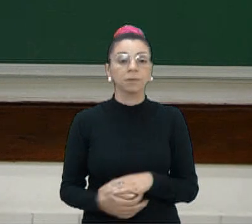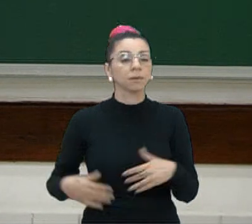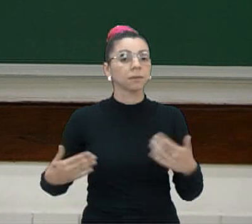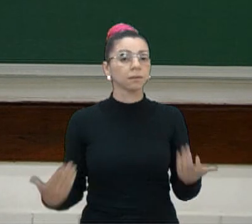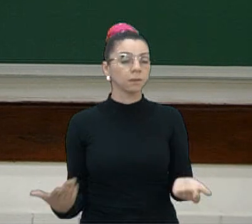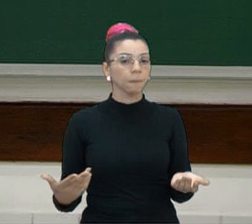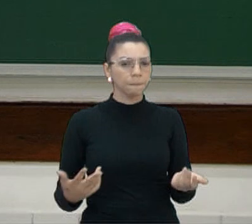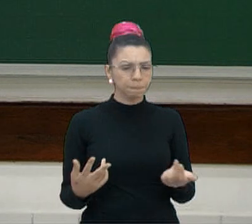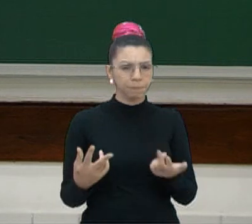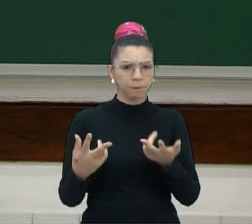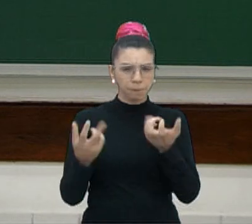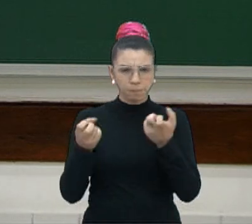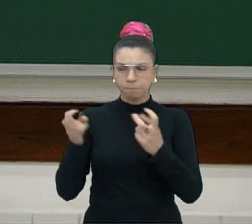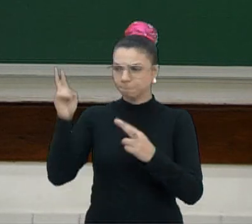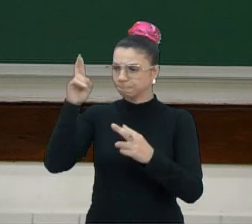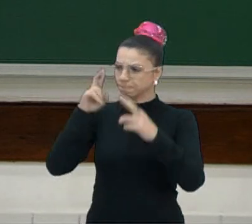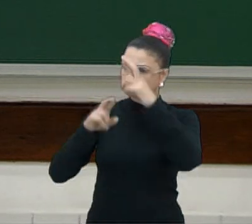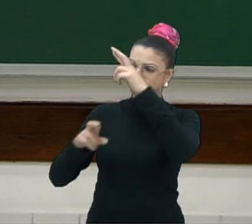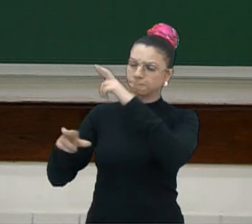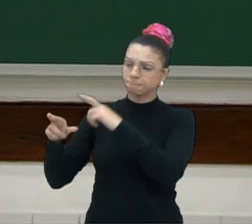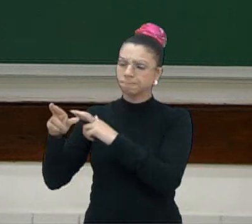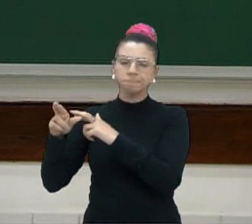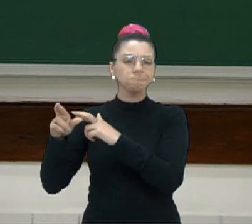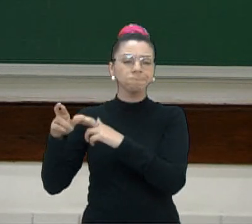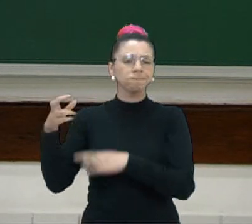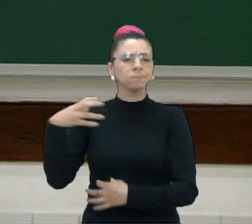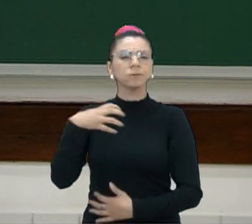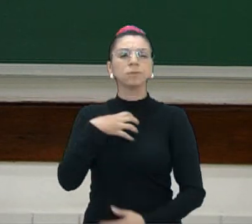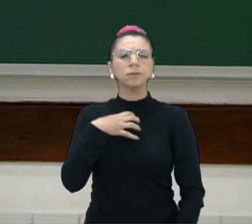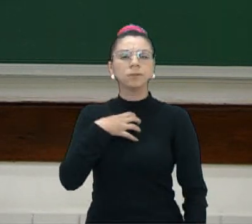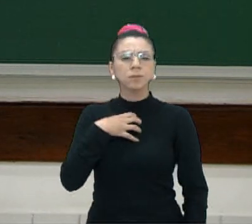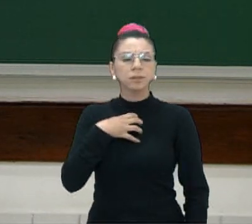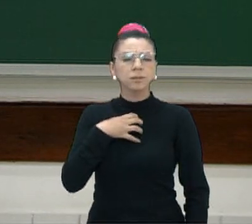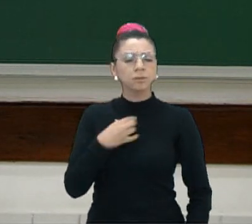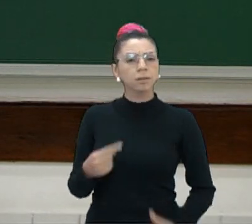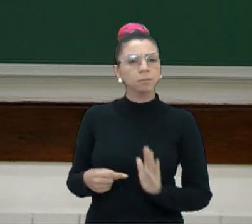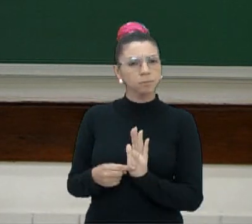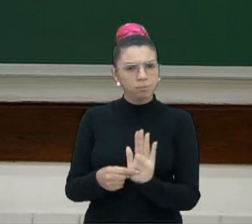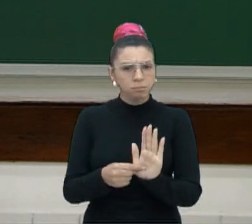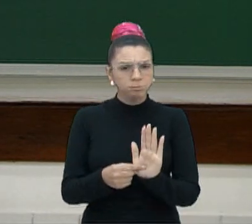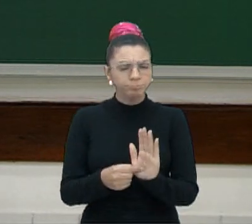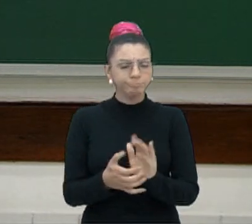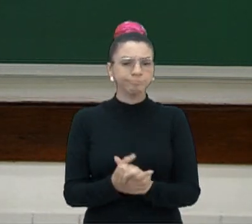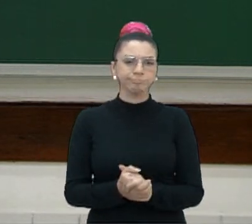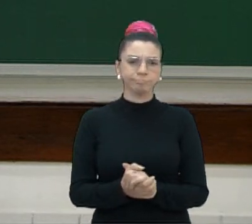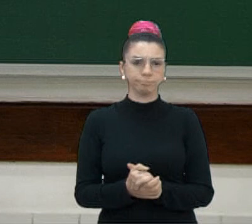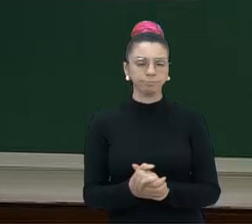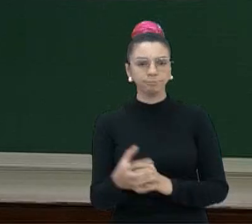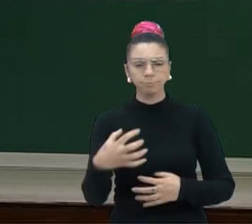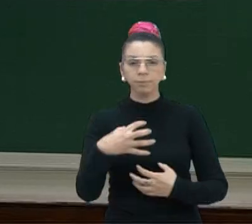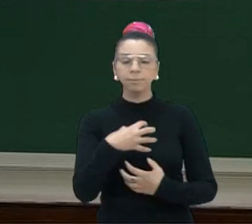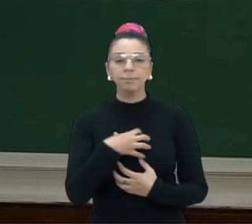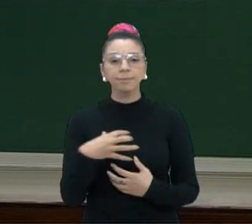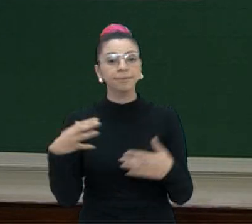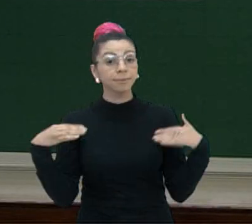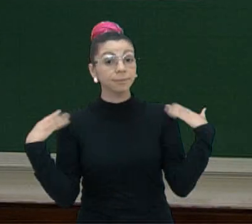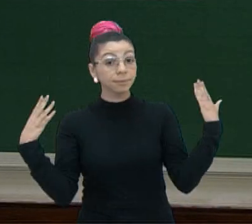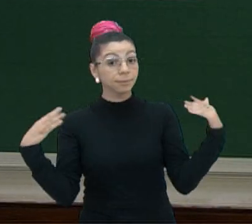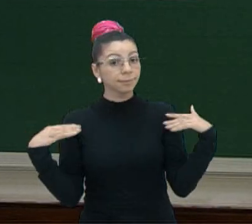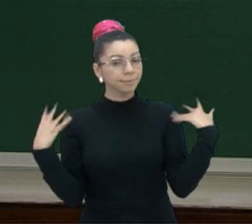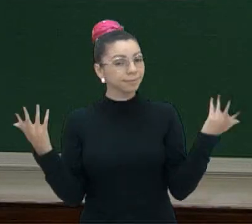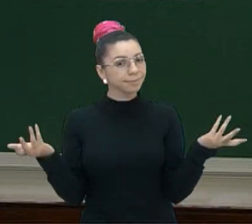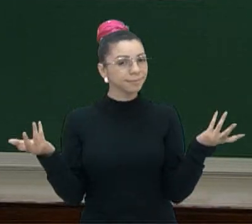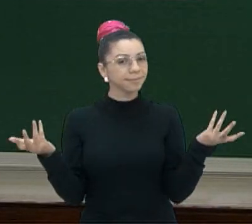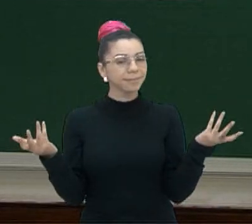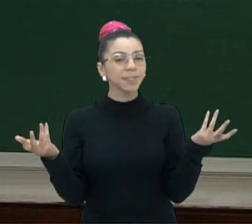Então, observaram a imagem, que sensação que essa imagem traz para você? Será que traz uma sensação de alegria? Será que